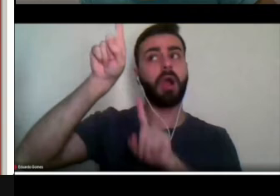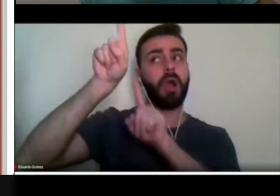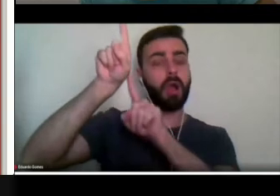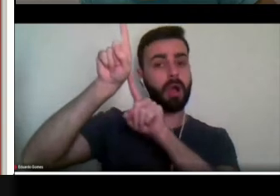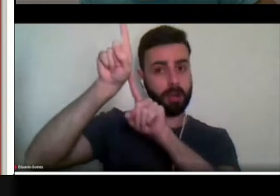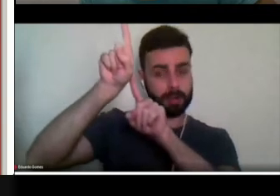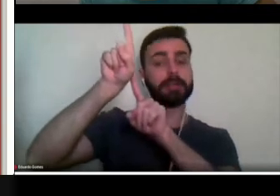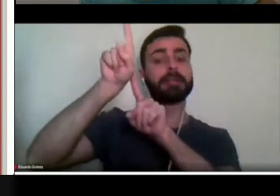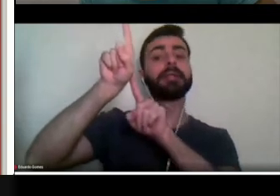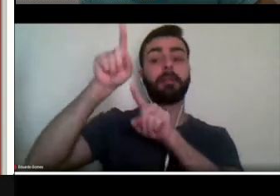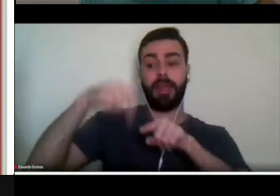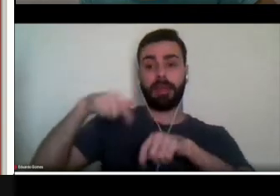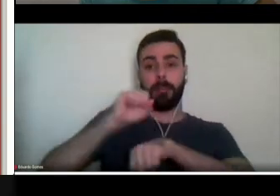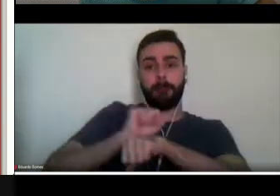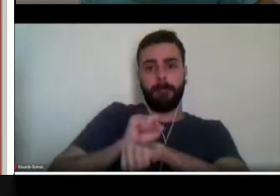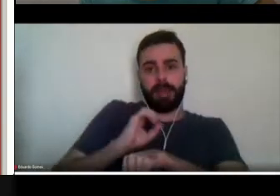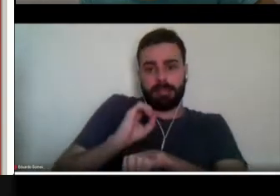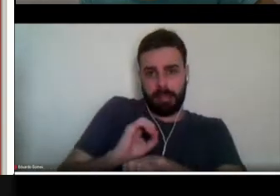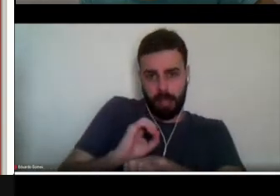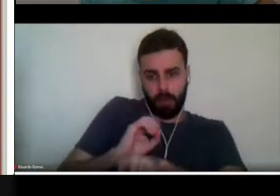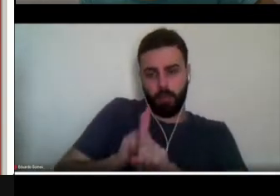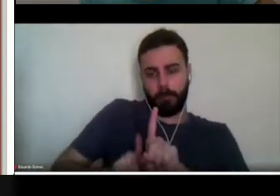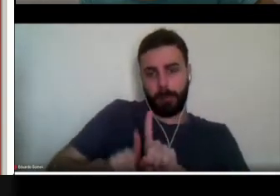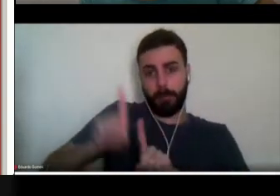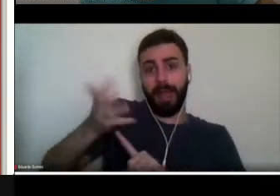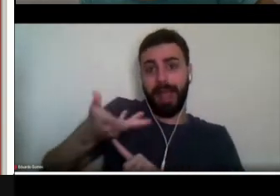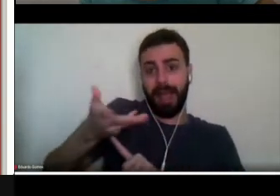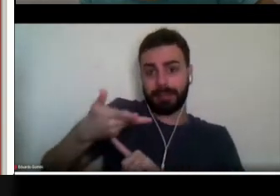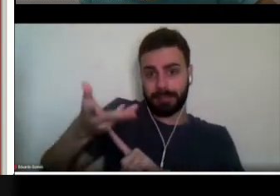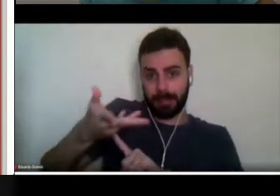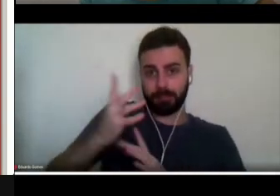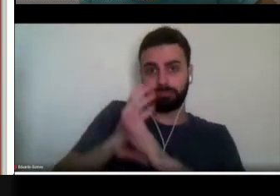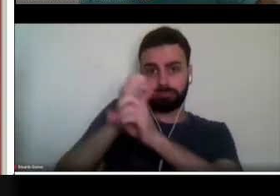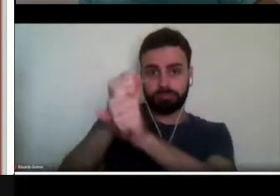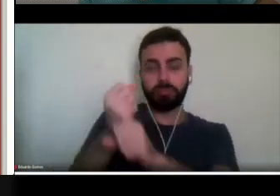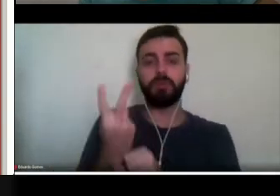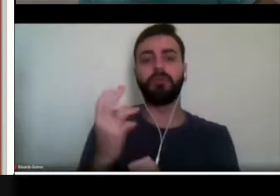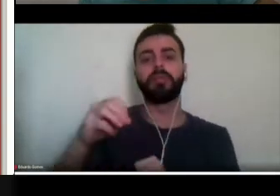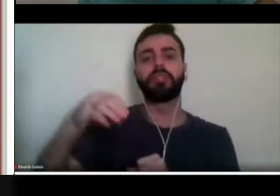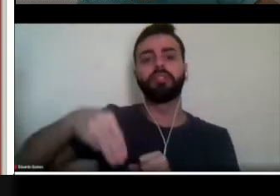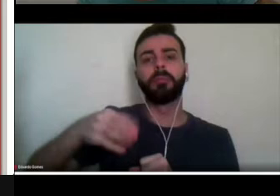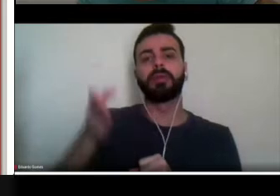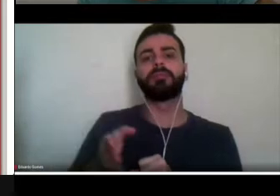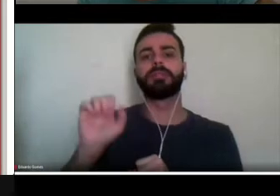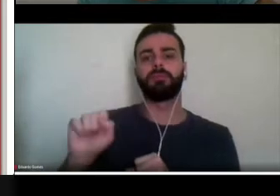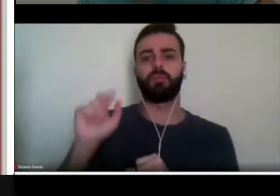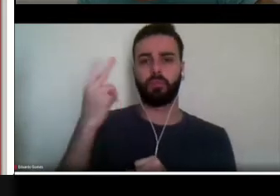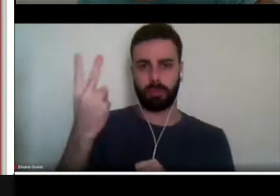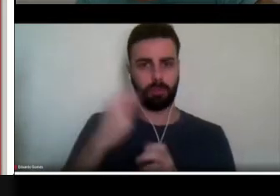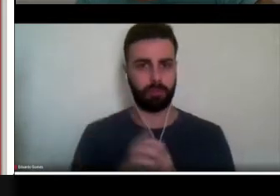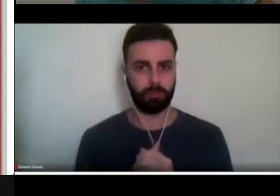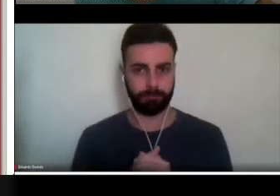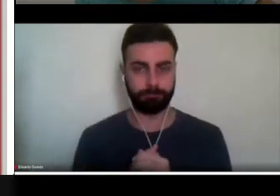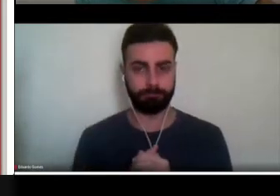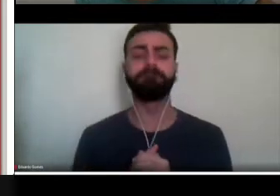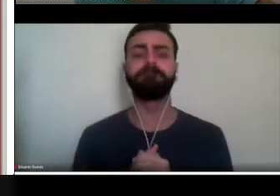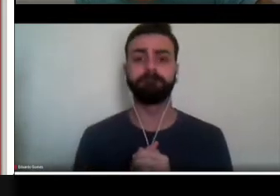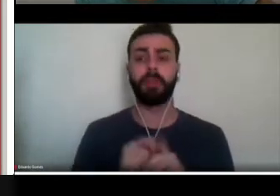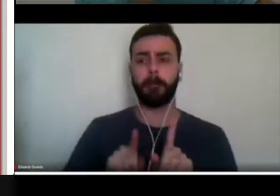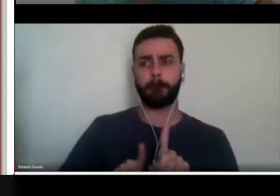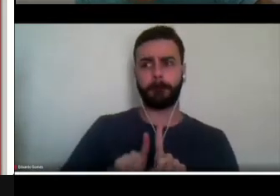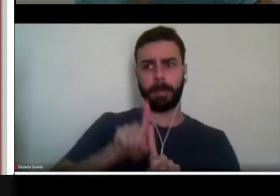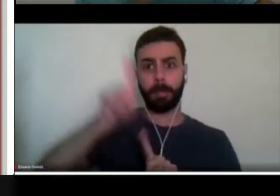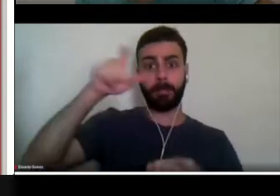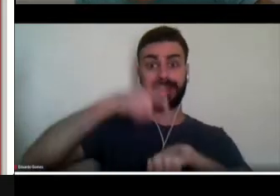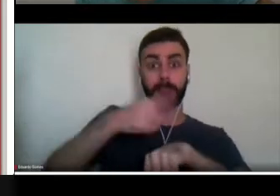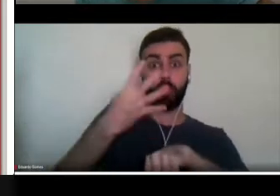uma aceleração resultante de 20 metros por segundo ao quadrado. Após 4 segundos, o motor é desligado, mas